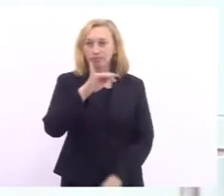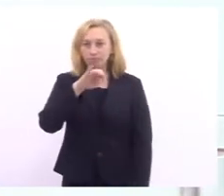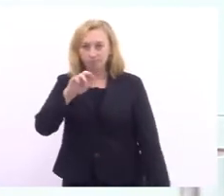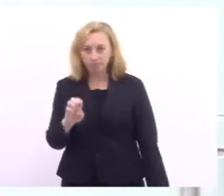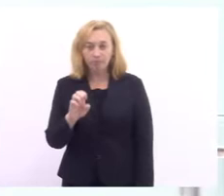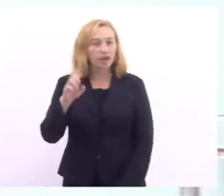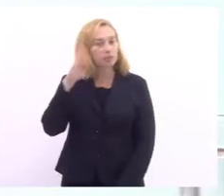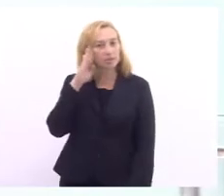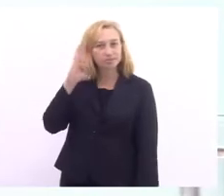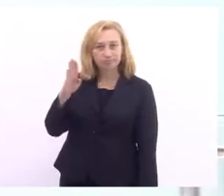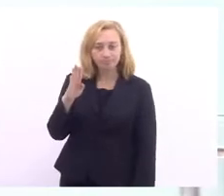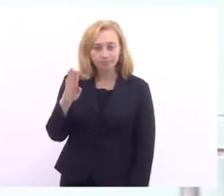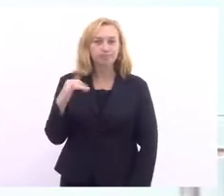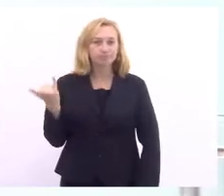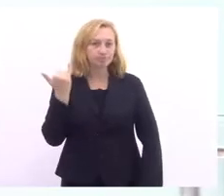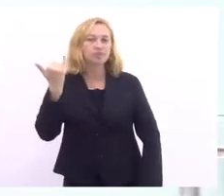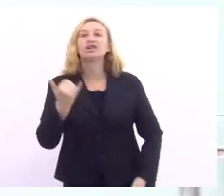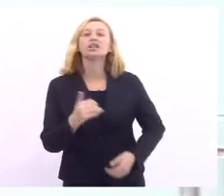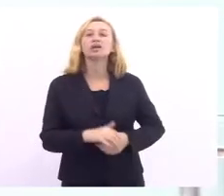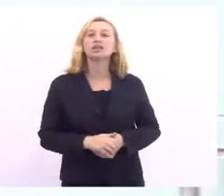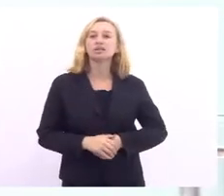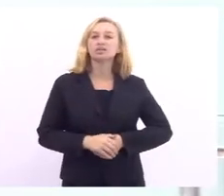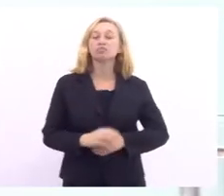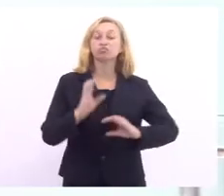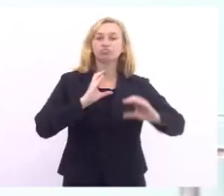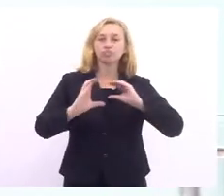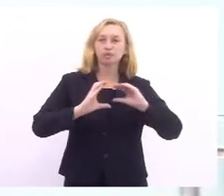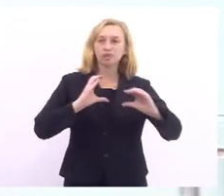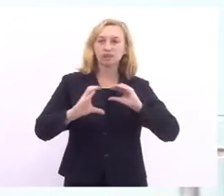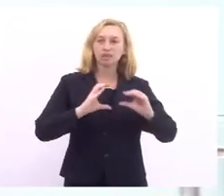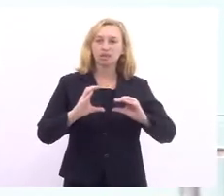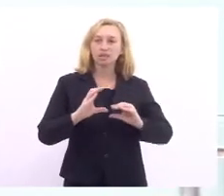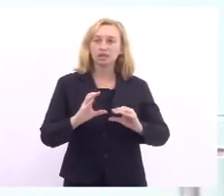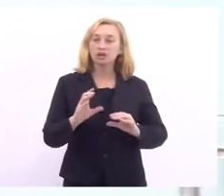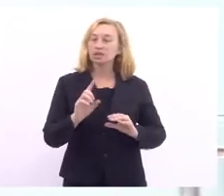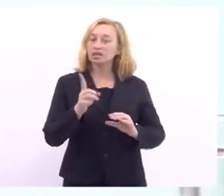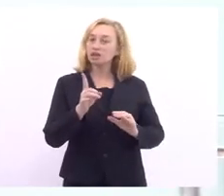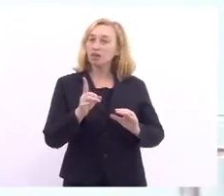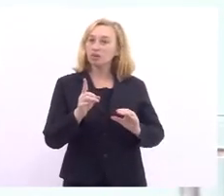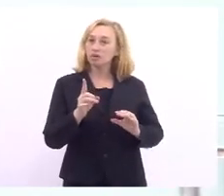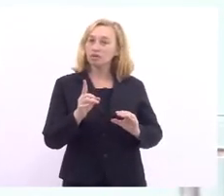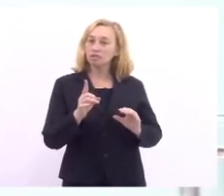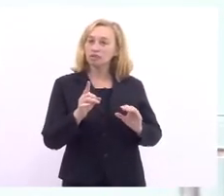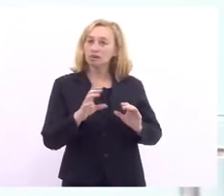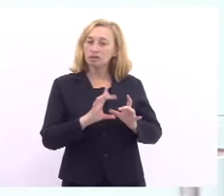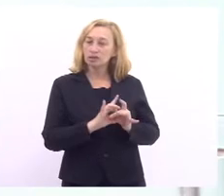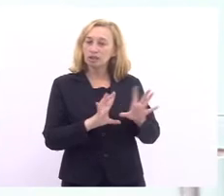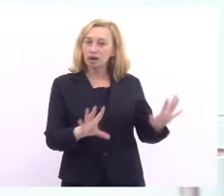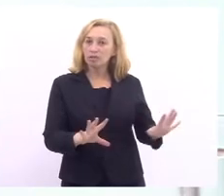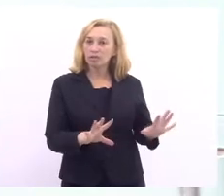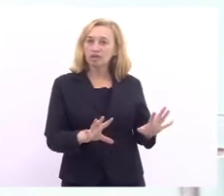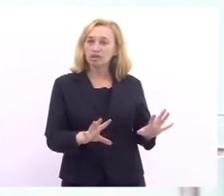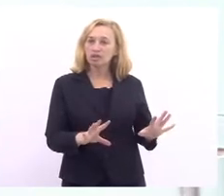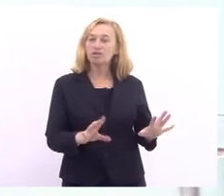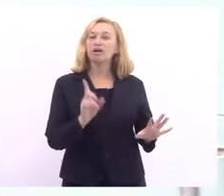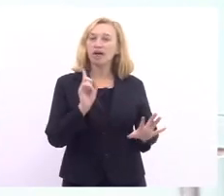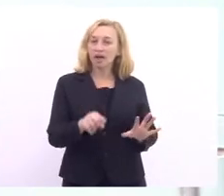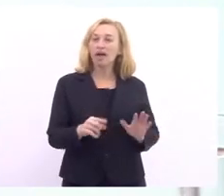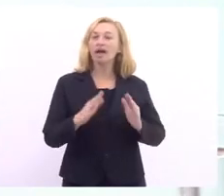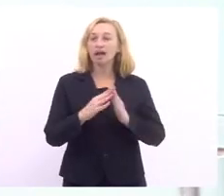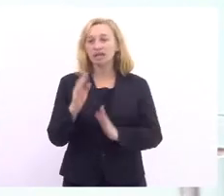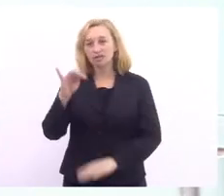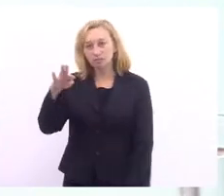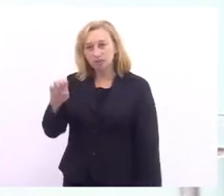é imprescindível imprescindível esse tema que ela opção da com a gente não abre mão na construção cotidiana desse mandato a interlocução